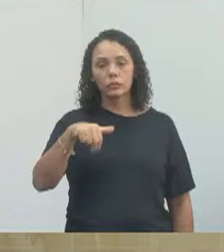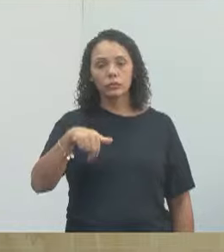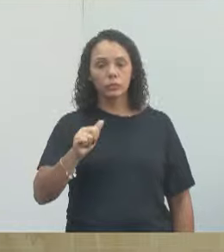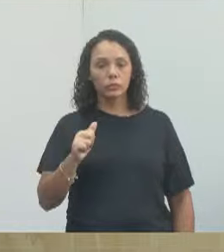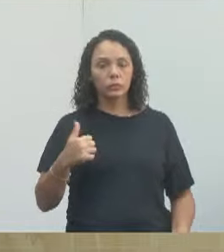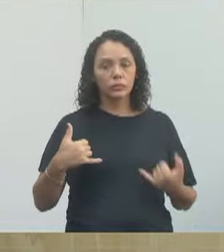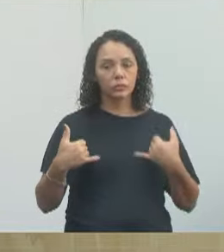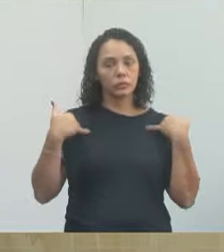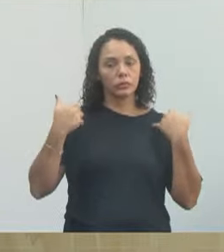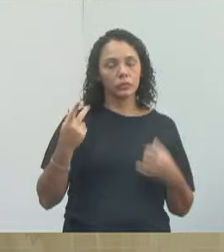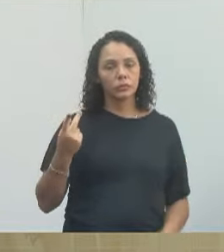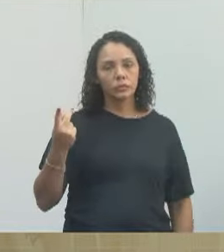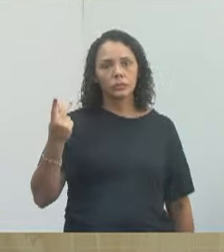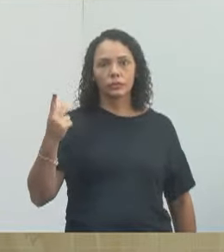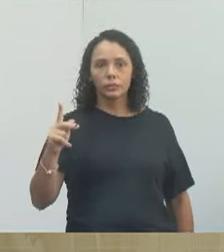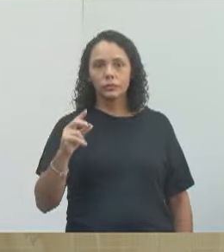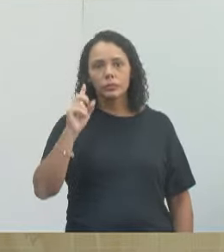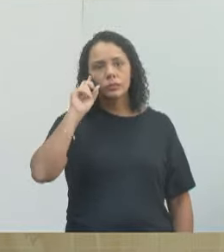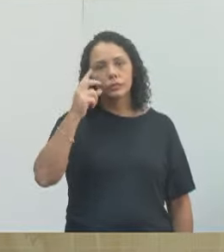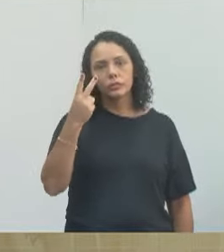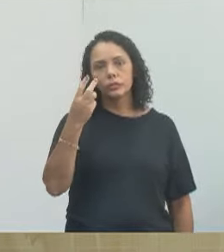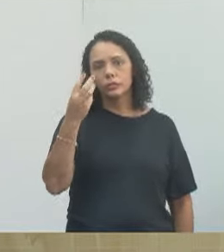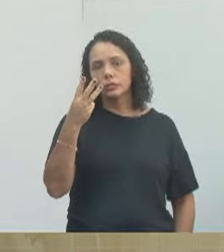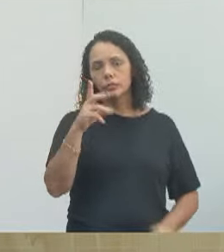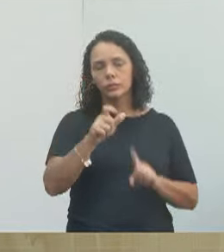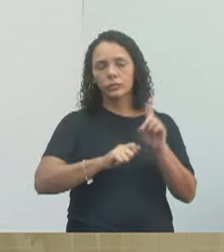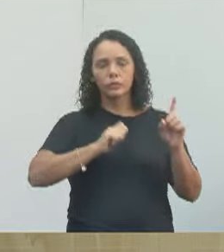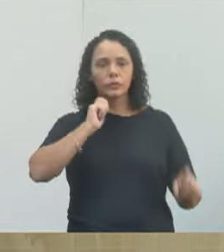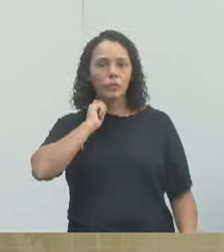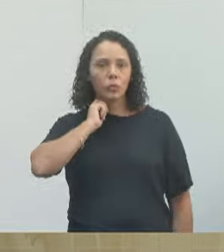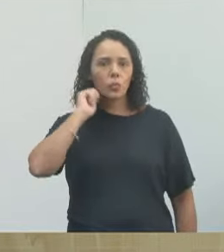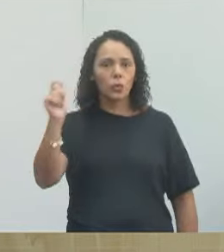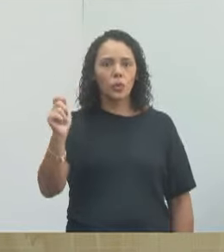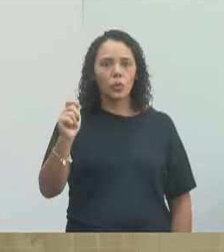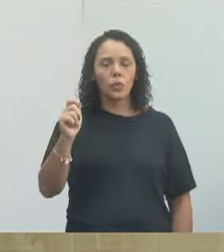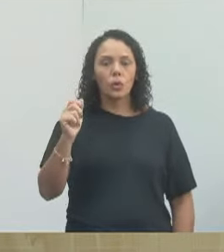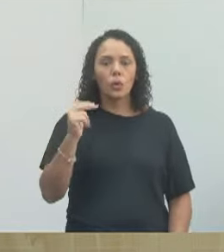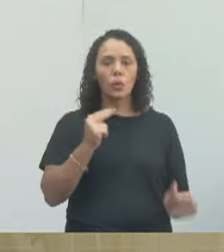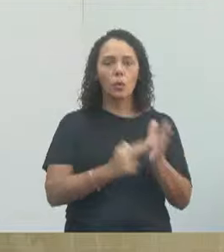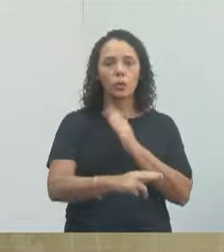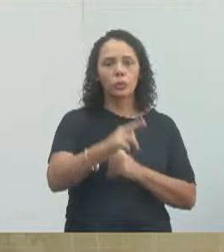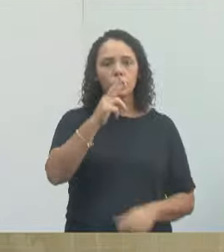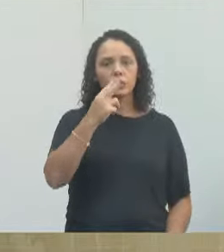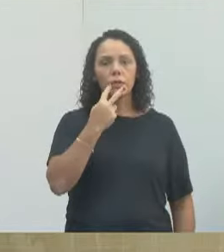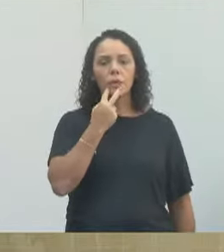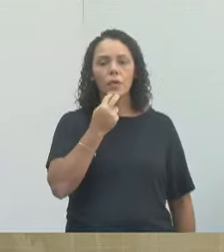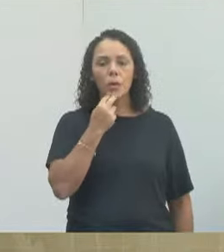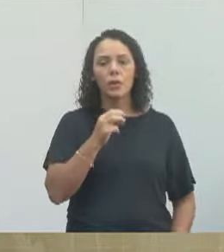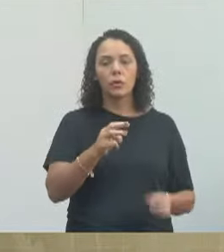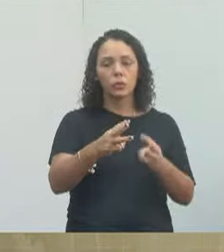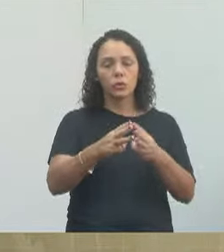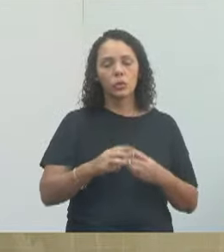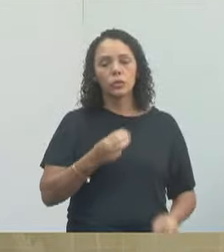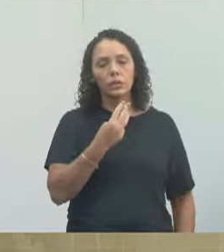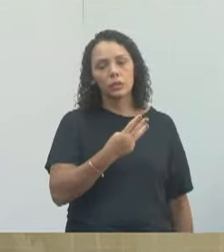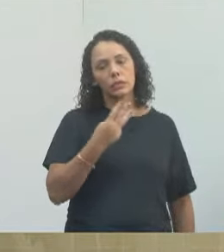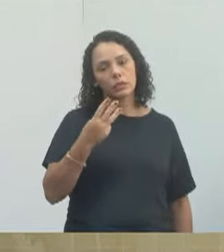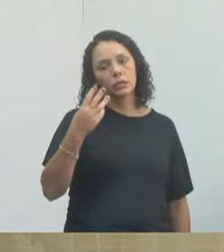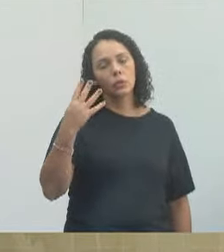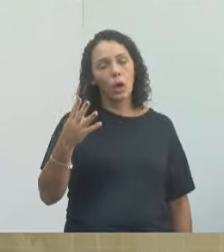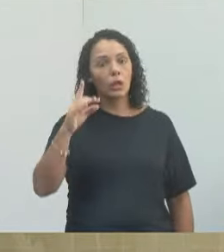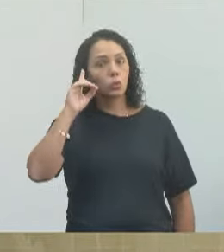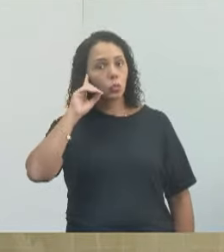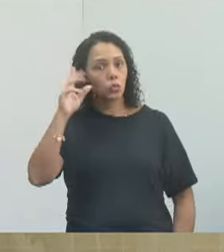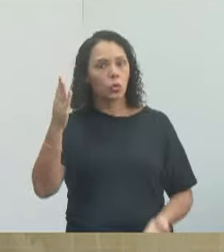aniversário comemorado em dia 23 de Abril autoria Valmir do parque Meia luua Moção 334 registro transcurso do dia mundial do